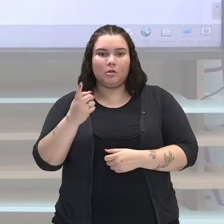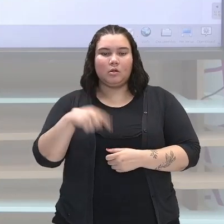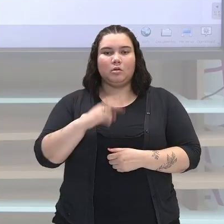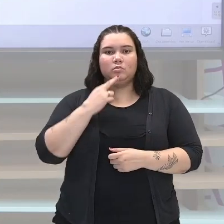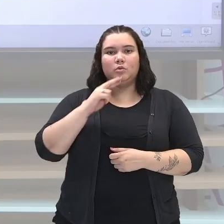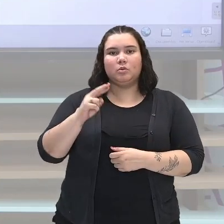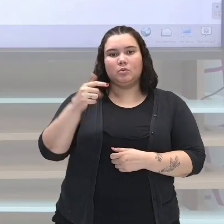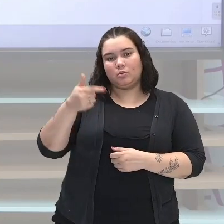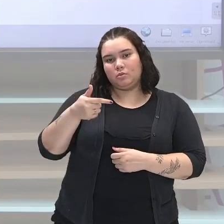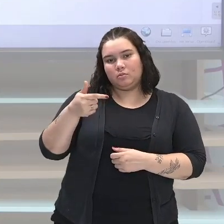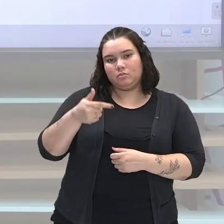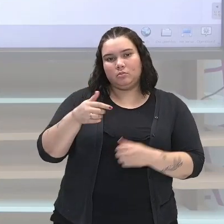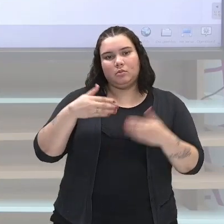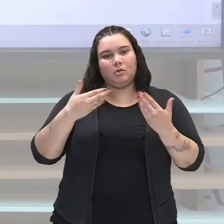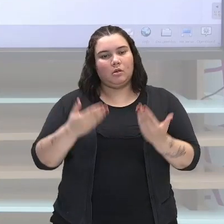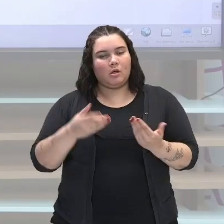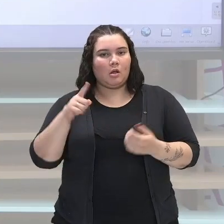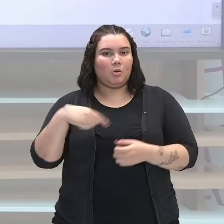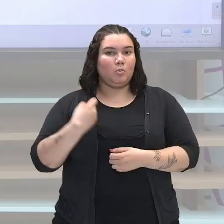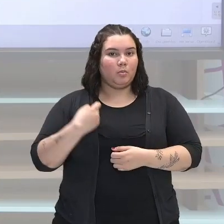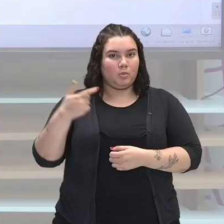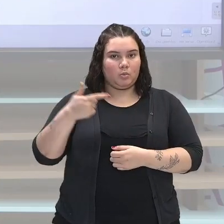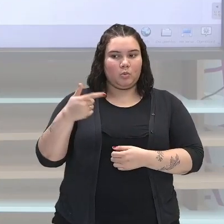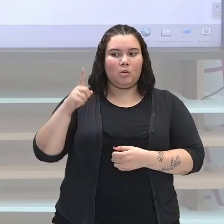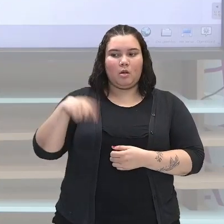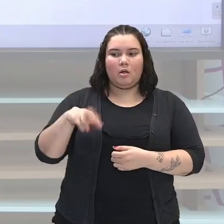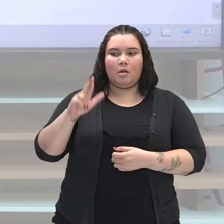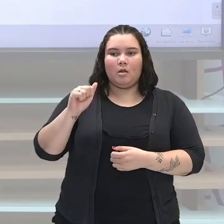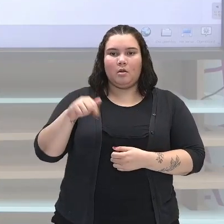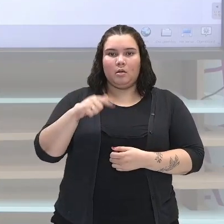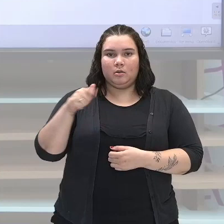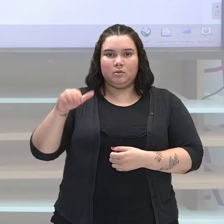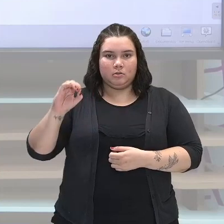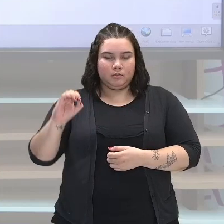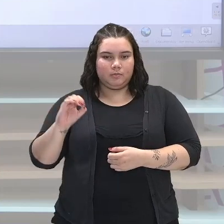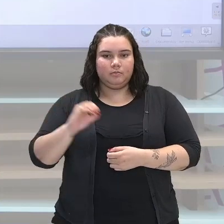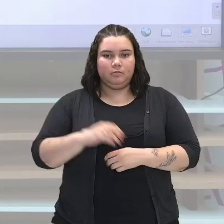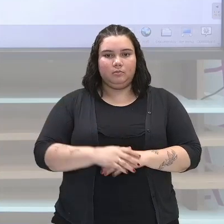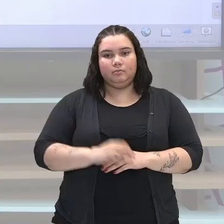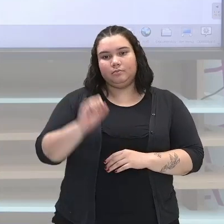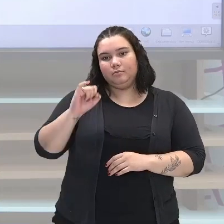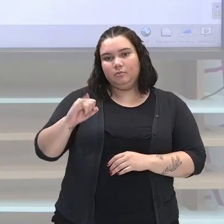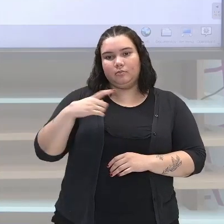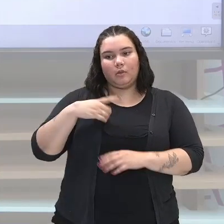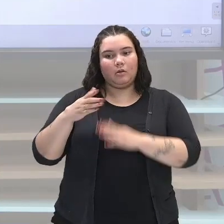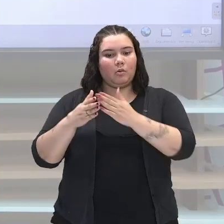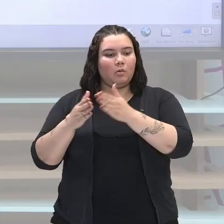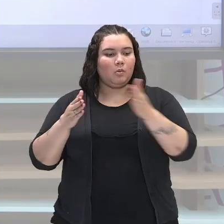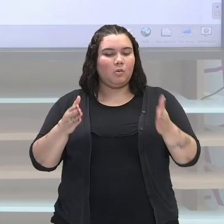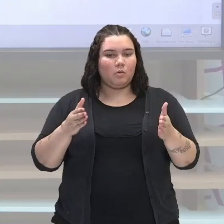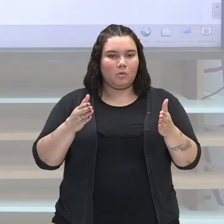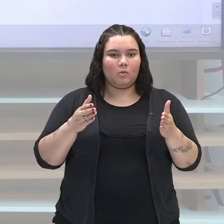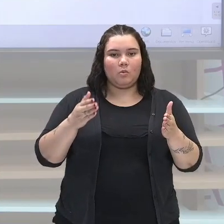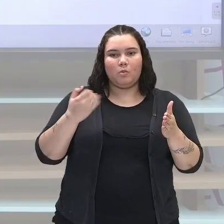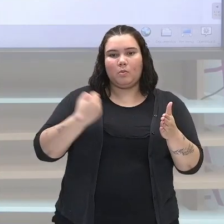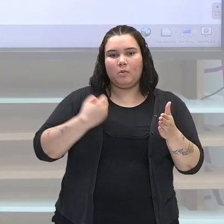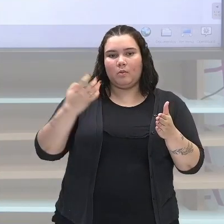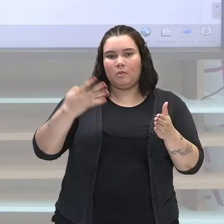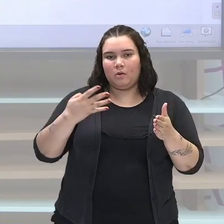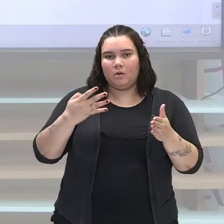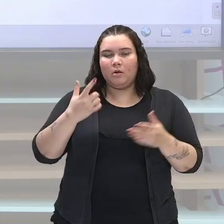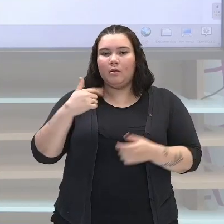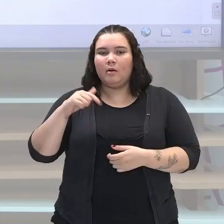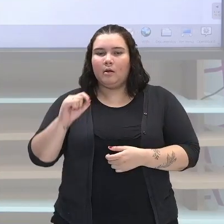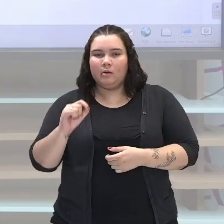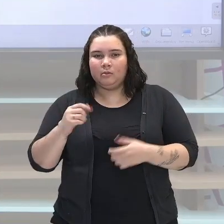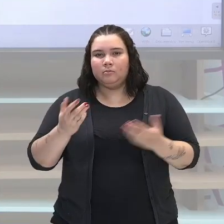2. Então a minha razão nesse caso aí é 2. Se eu quiser obter o próximo termo ali depois de 4, quem